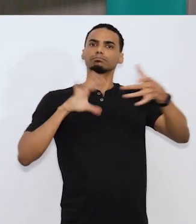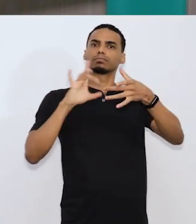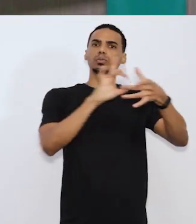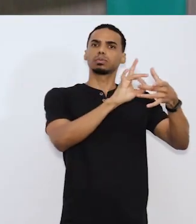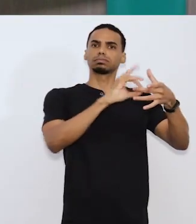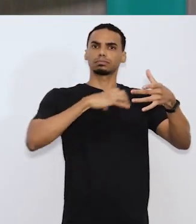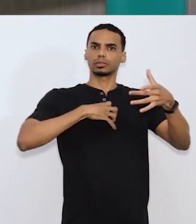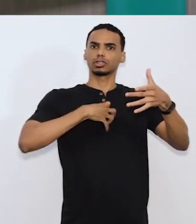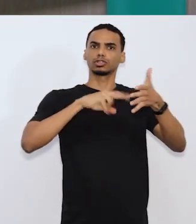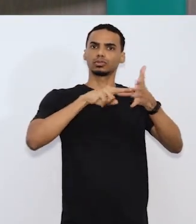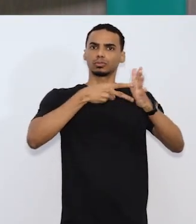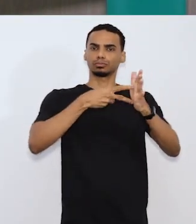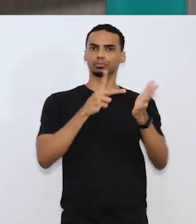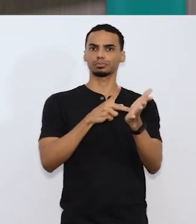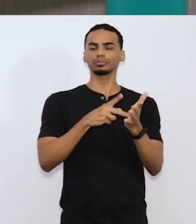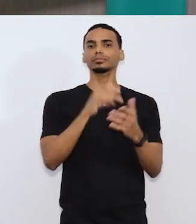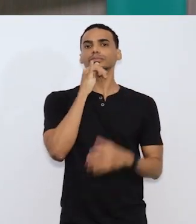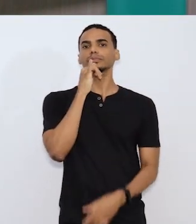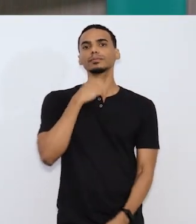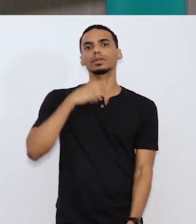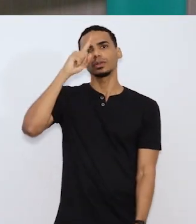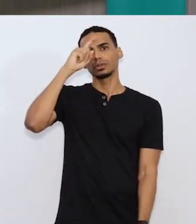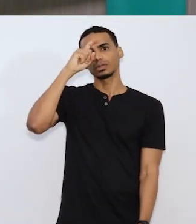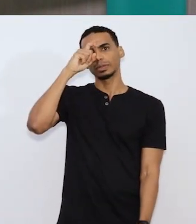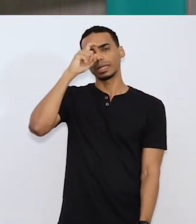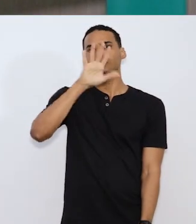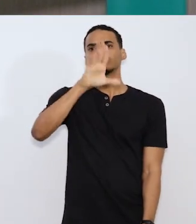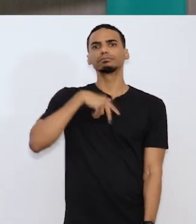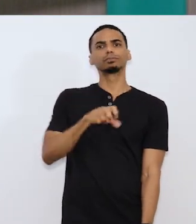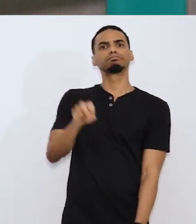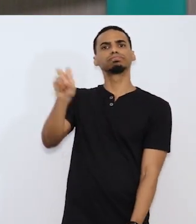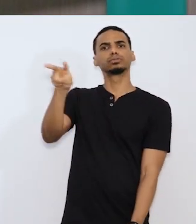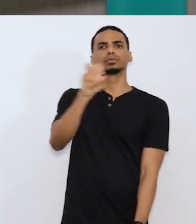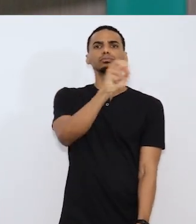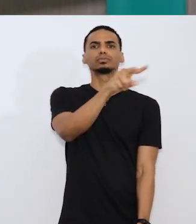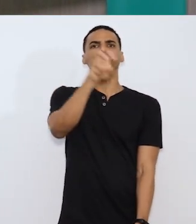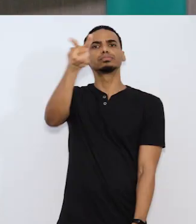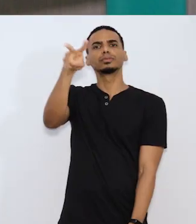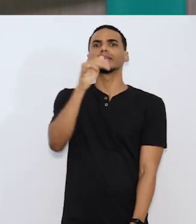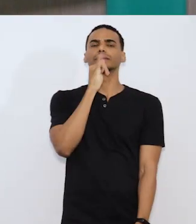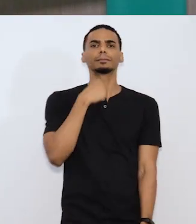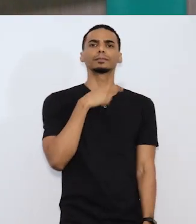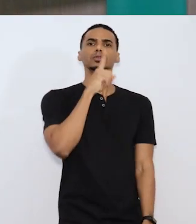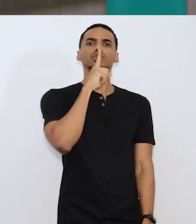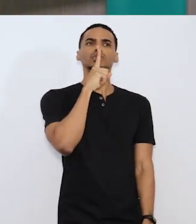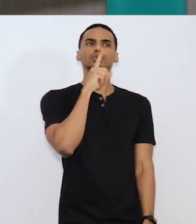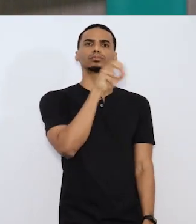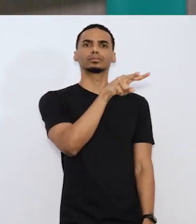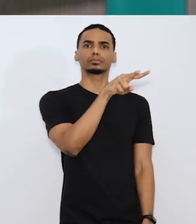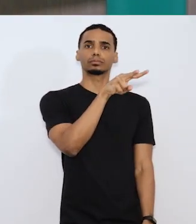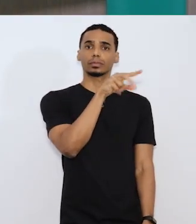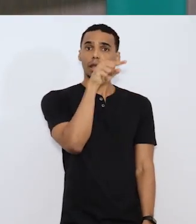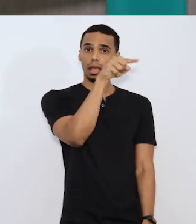sentido. Agora eu digo a vocês, por exemplo, num hospital, quando nós olhamos na parede, tem lá assim, silêncio.